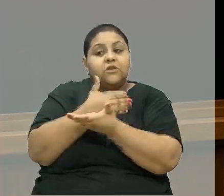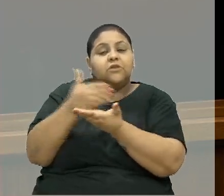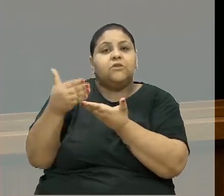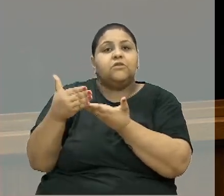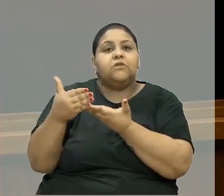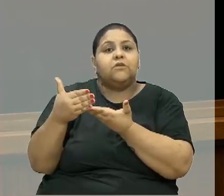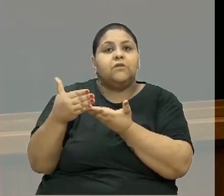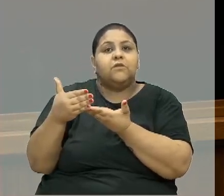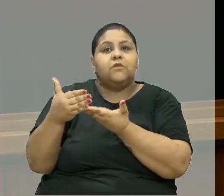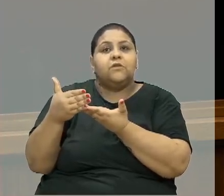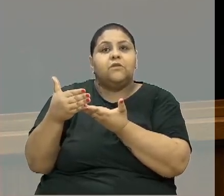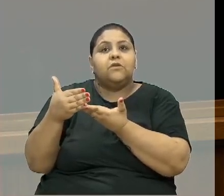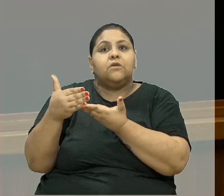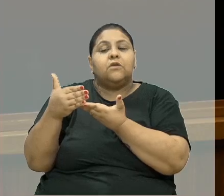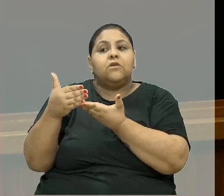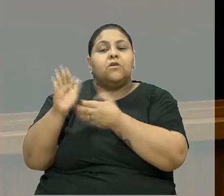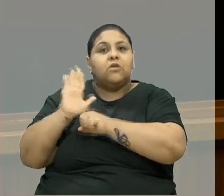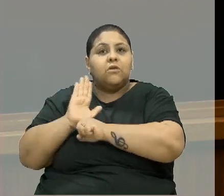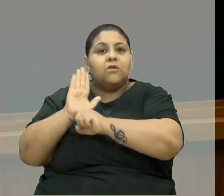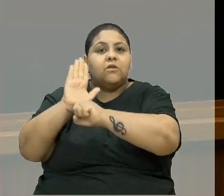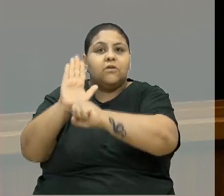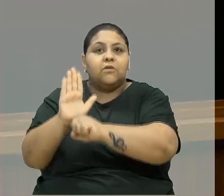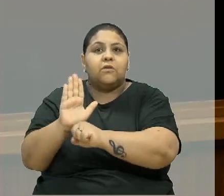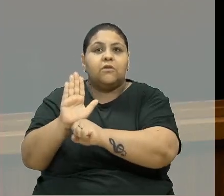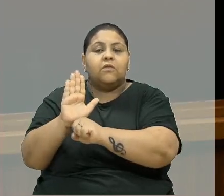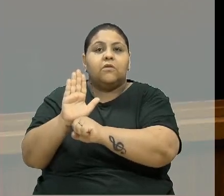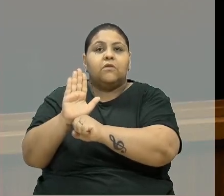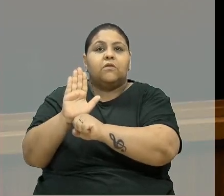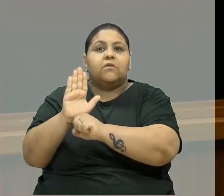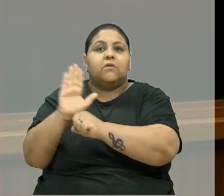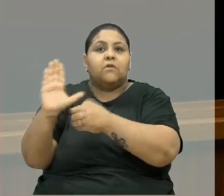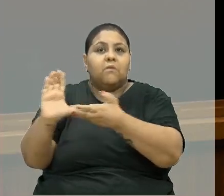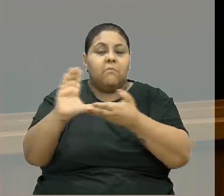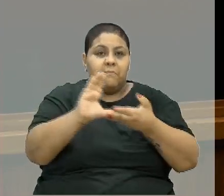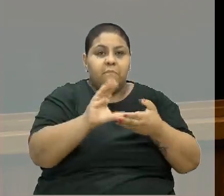a sua contrapartida às emendas